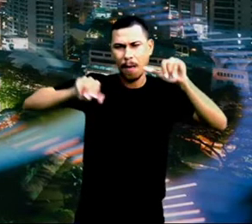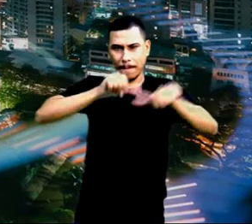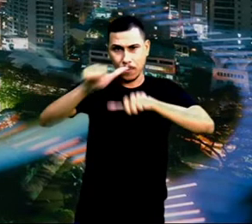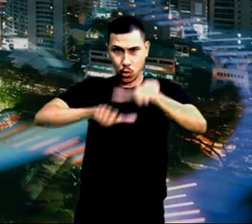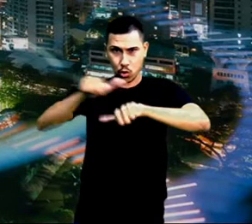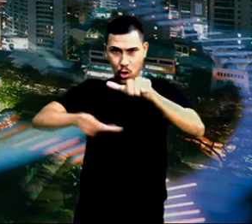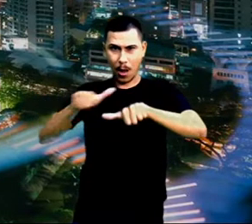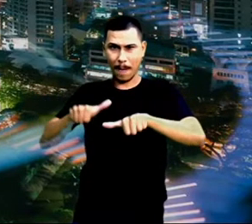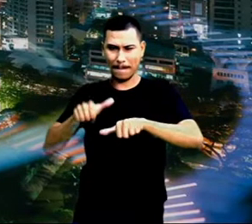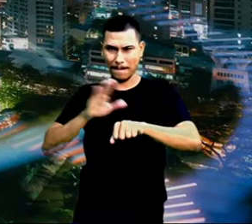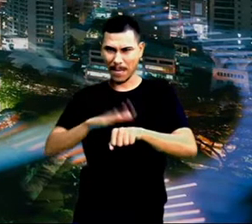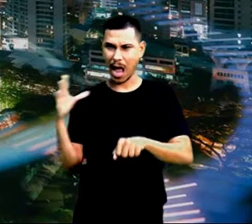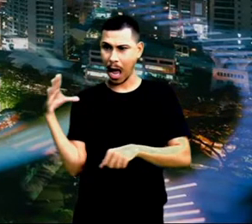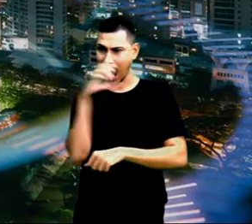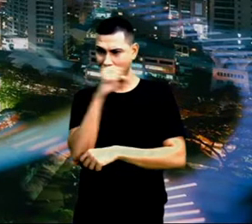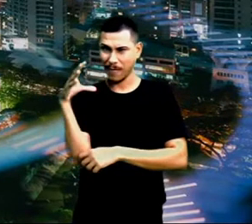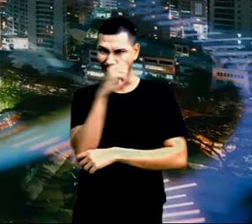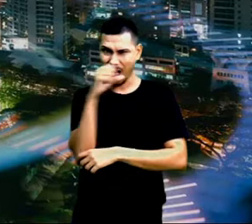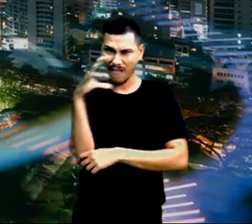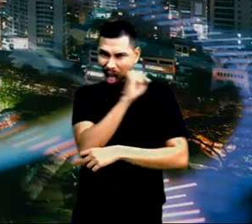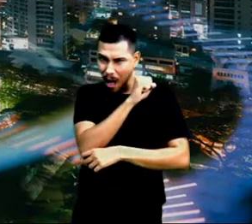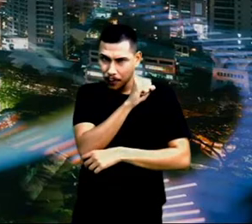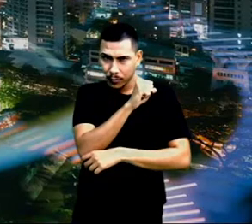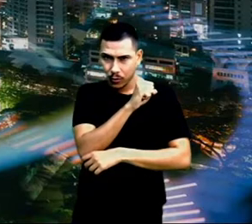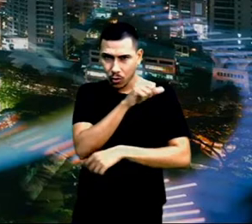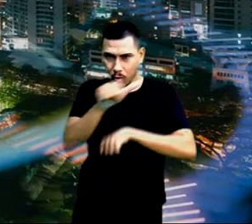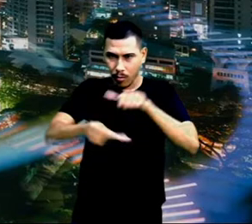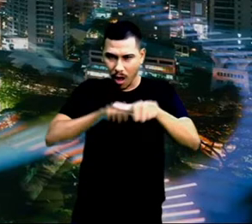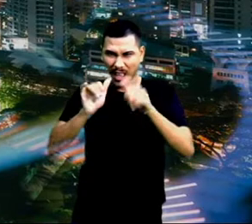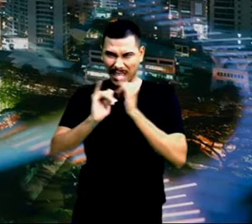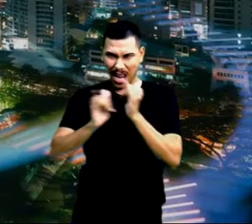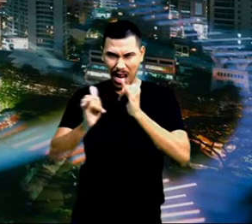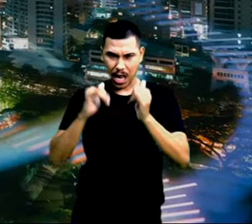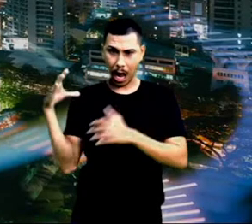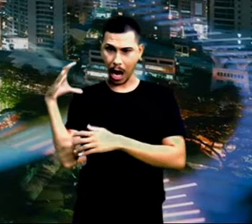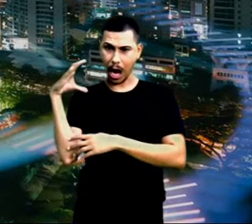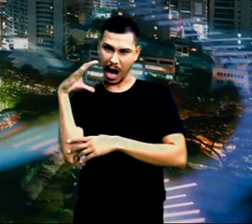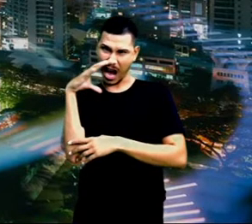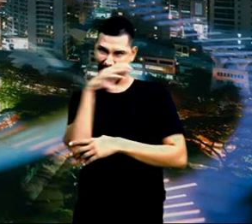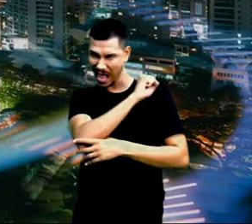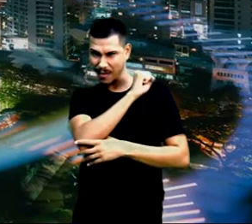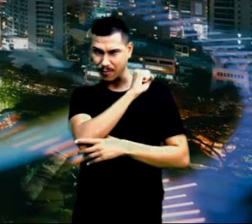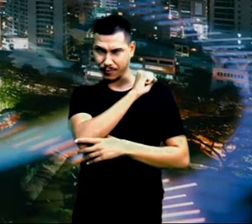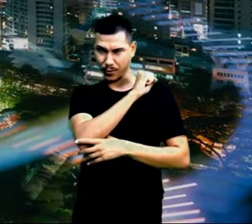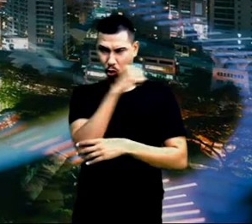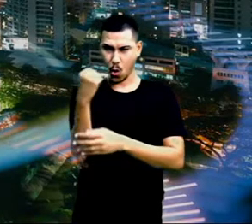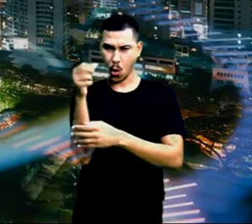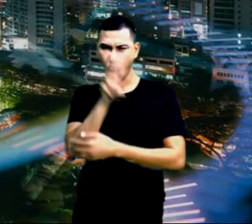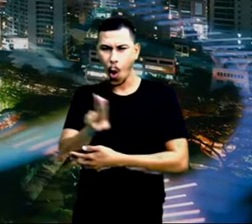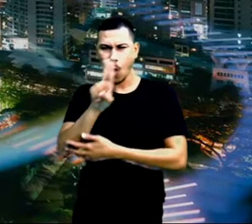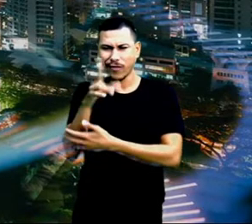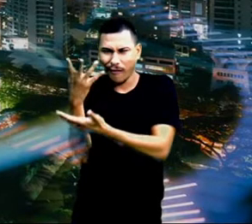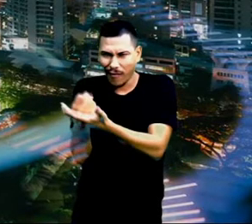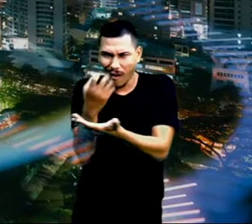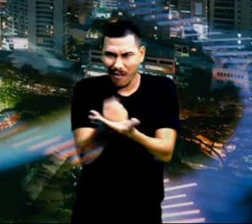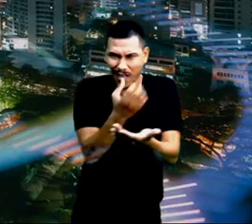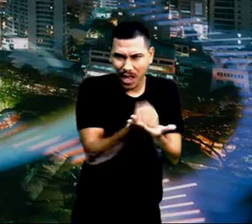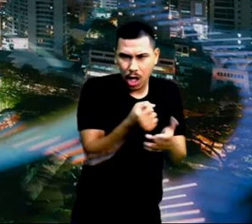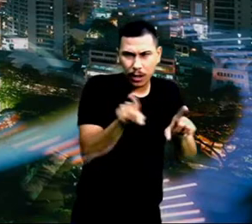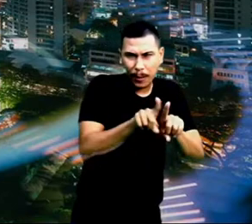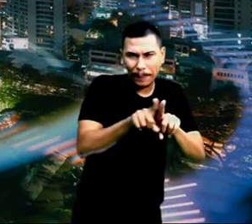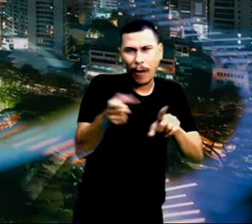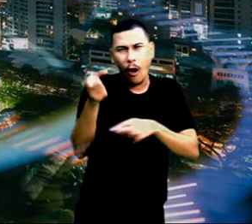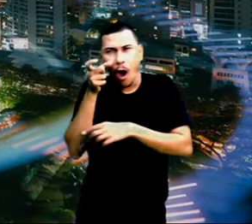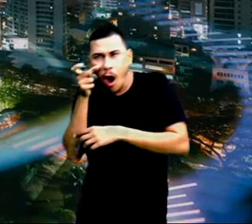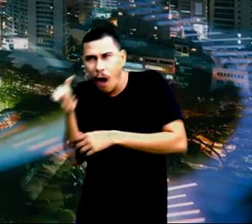mais rápido para baixar e subir arquivos, fazer downloads, muito mais rápido, a capacidade